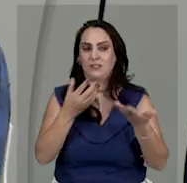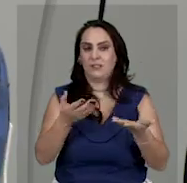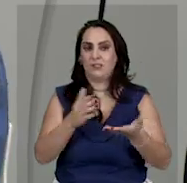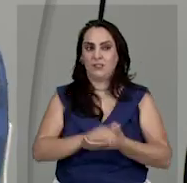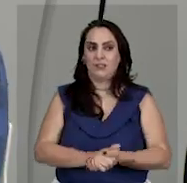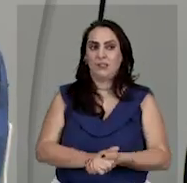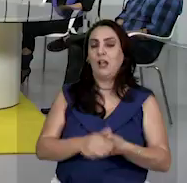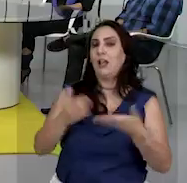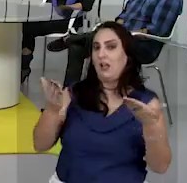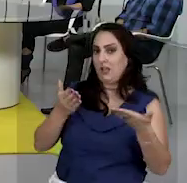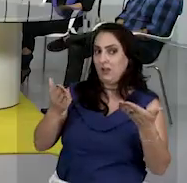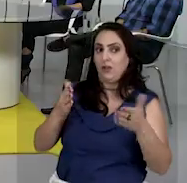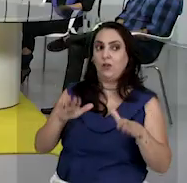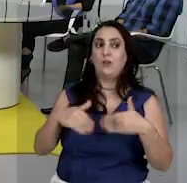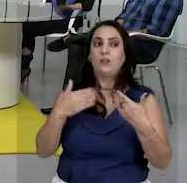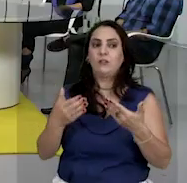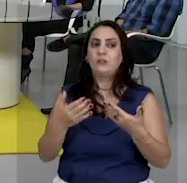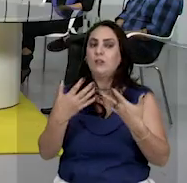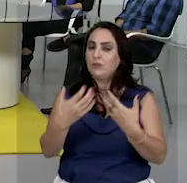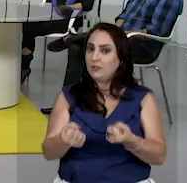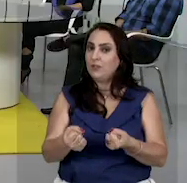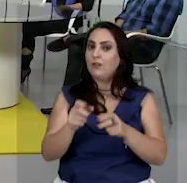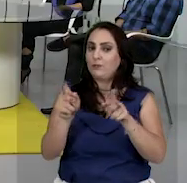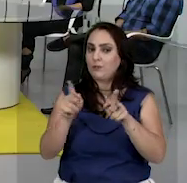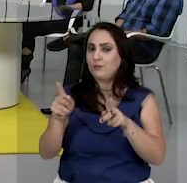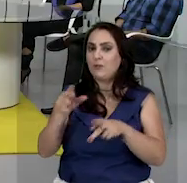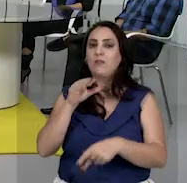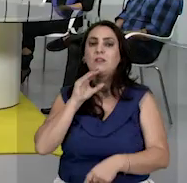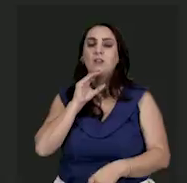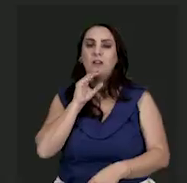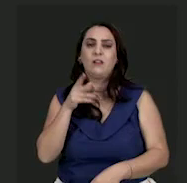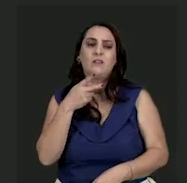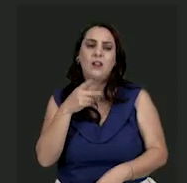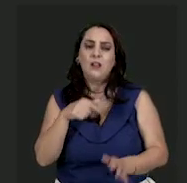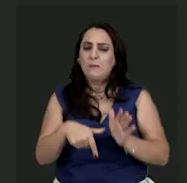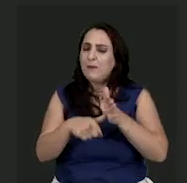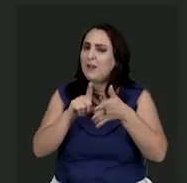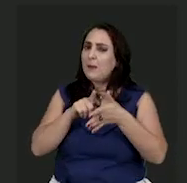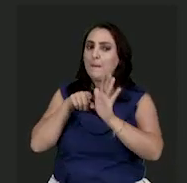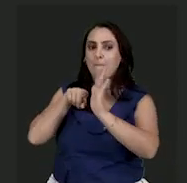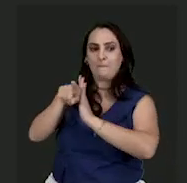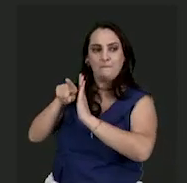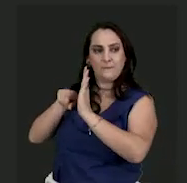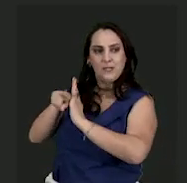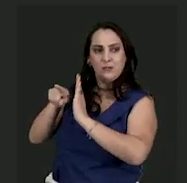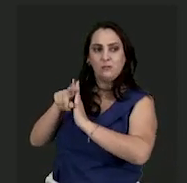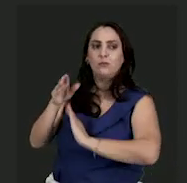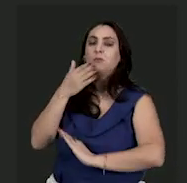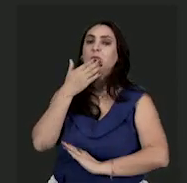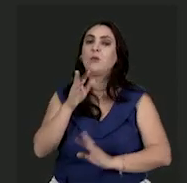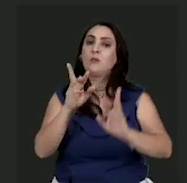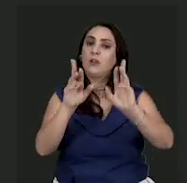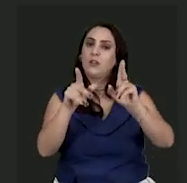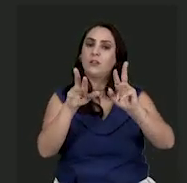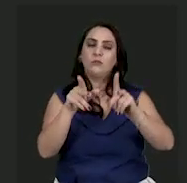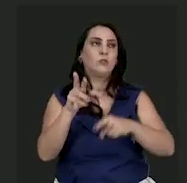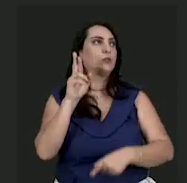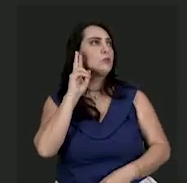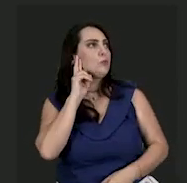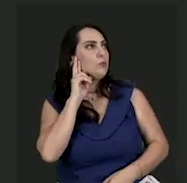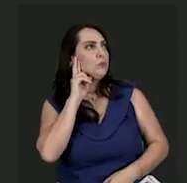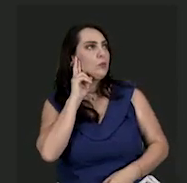professora Carla falar sobre ele. Antes, eu só queria que a Carla falasse para mim o seguinte: qual que é a diferença entre uma